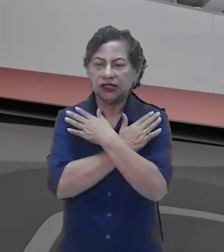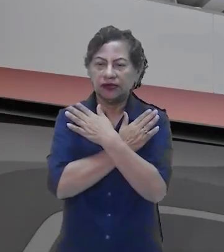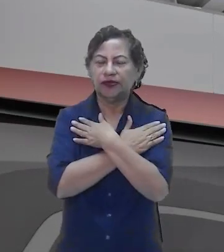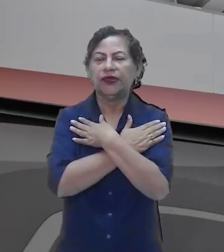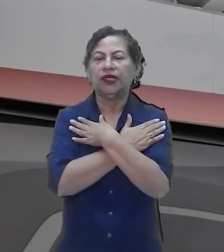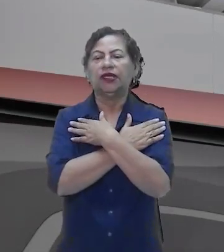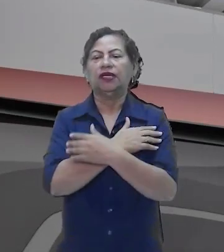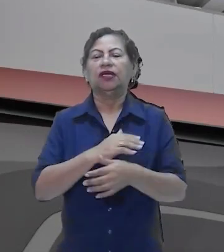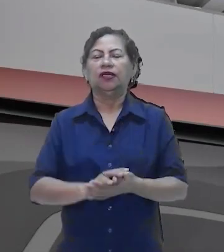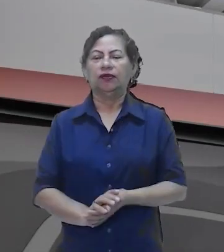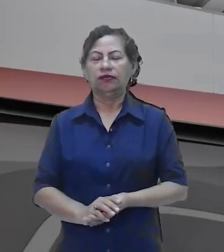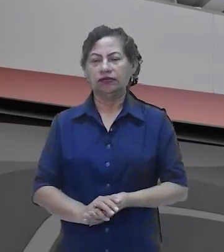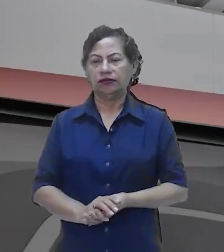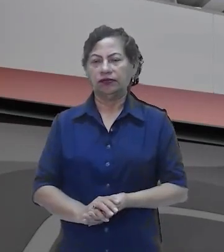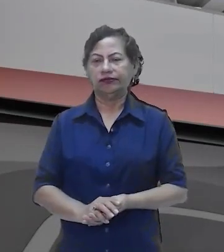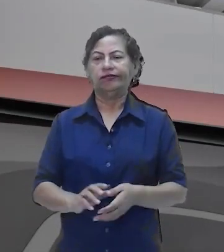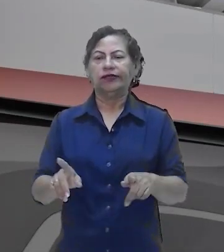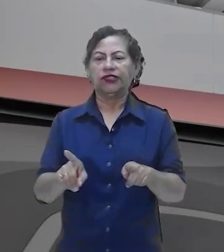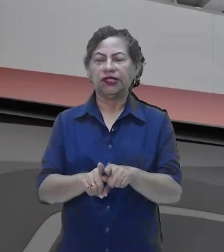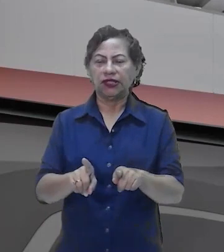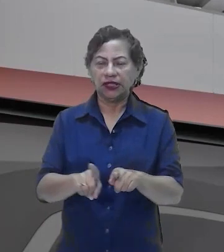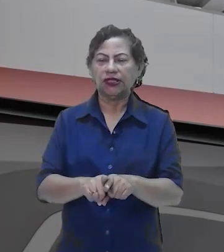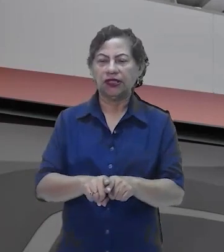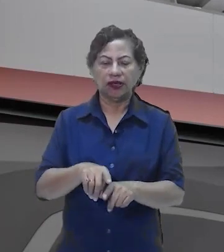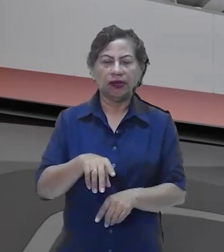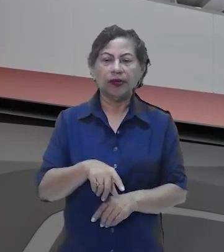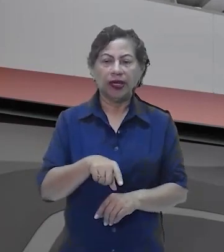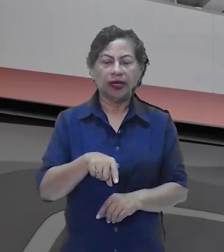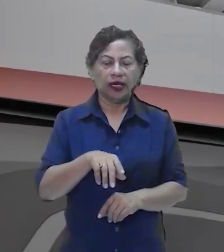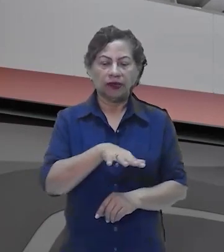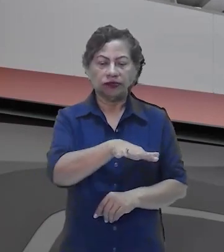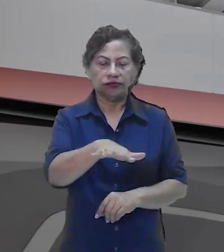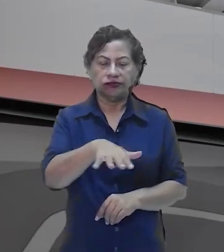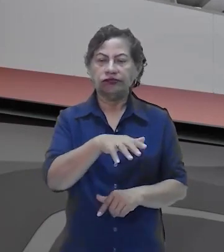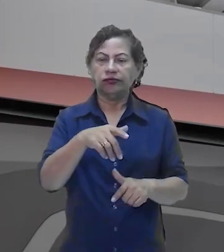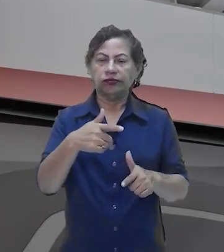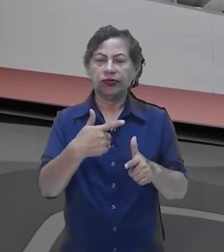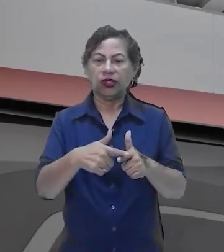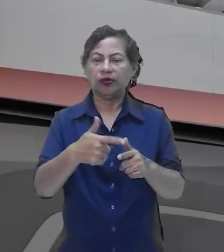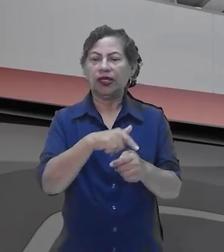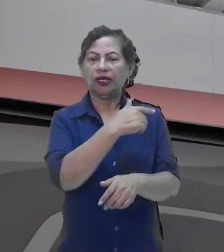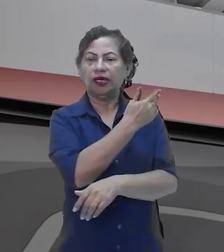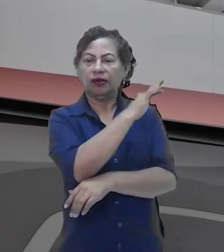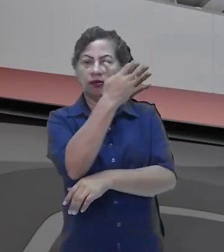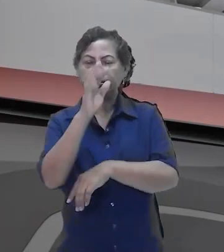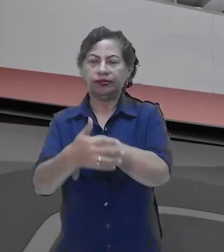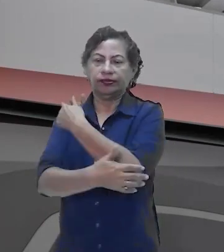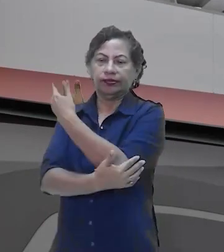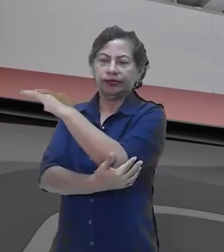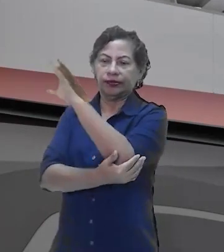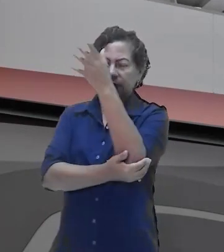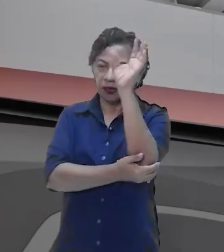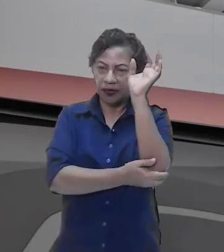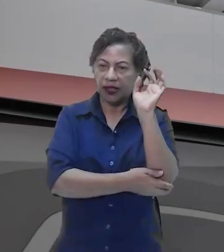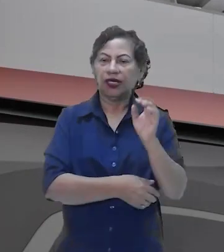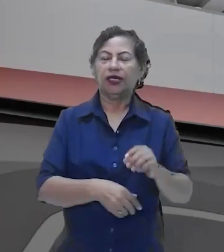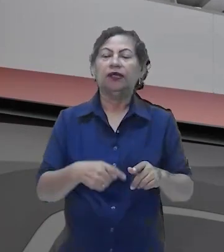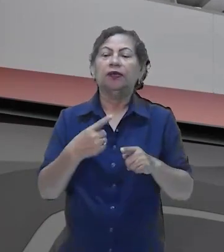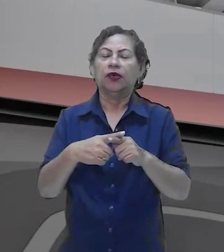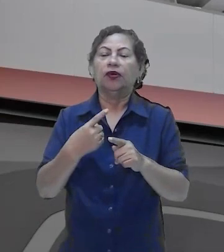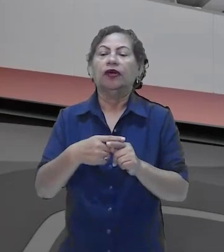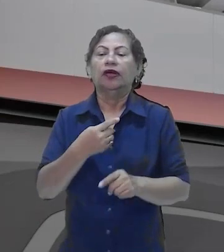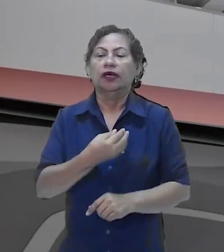e também de ordem ambiental, porque boa parte dos problemas ambientais vivenciados pela